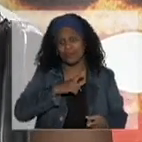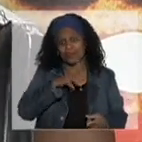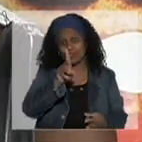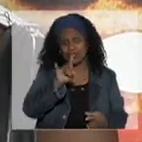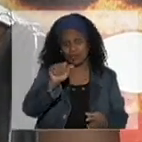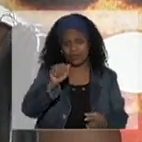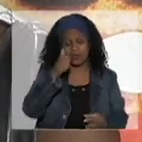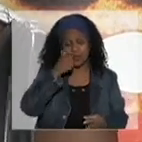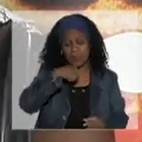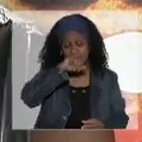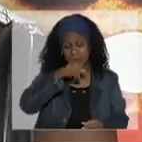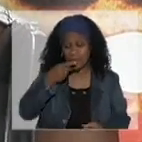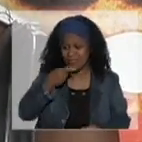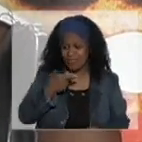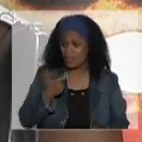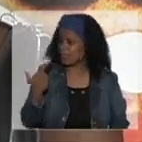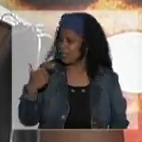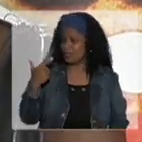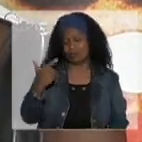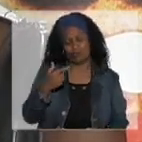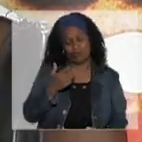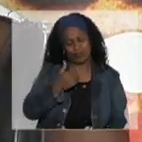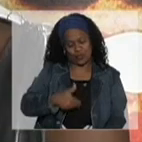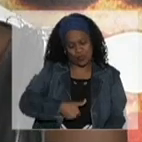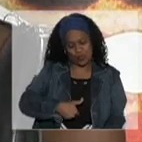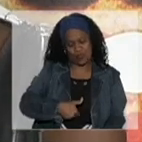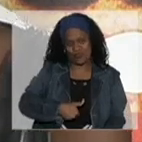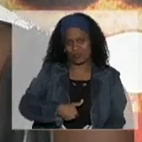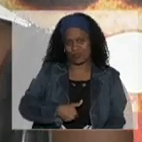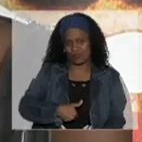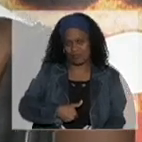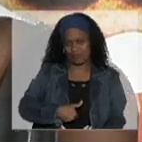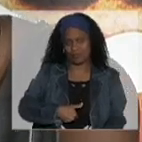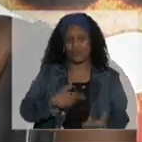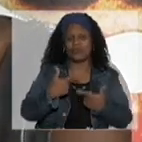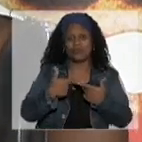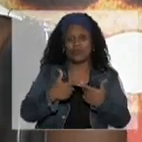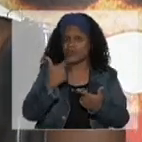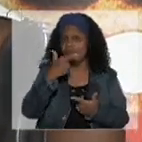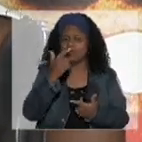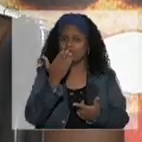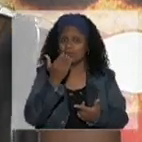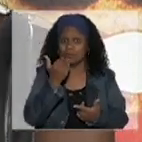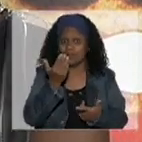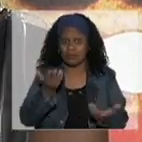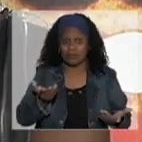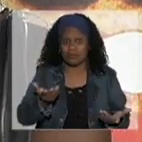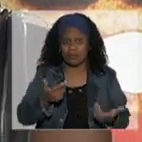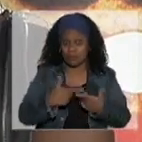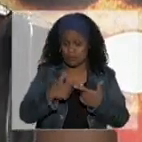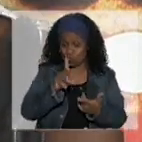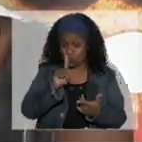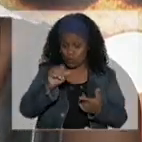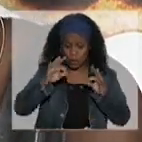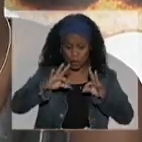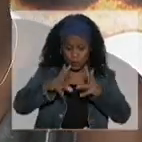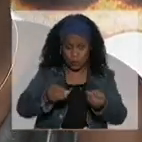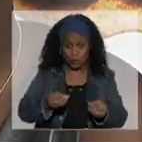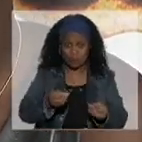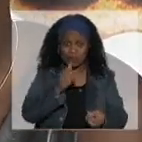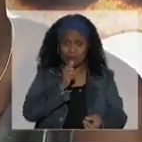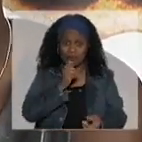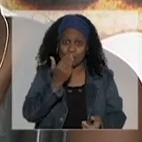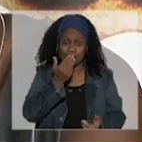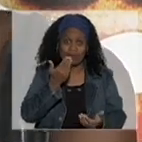tem dito é que não é sempre fala que não tá com fome sendo que realmente está com nenhuma pessoa ficar o dia todo sem comer e falar que não dá fome disse ela que realmente